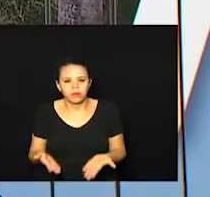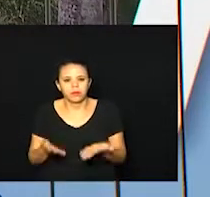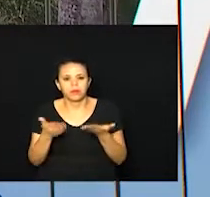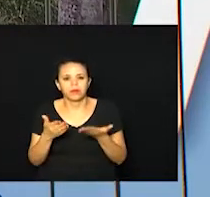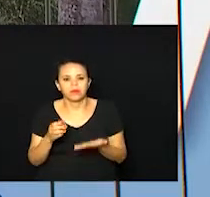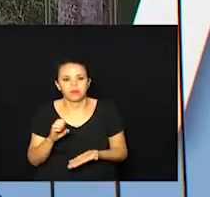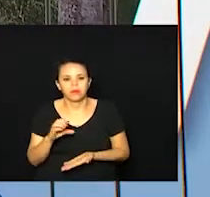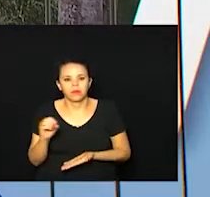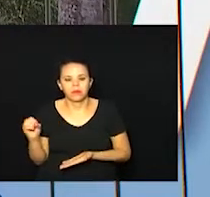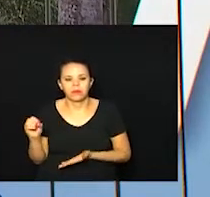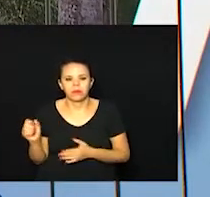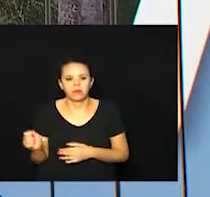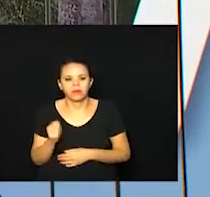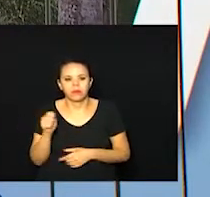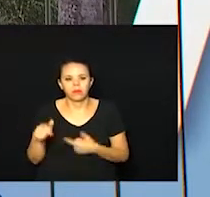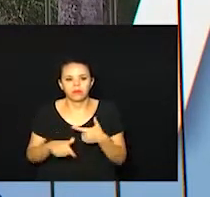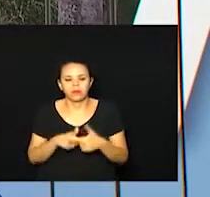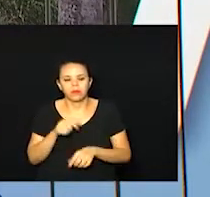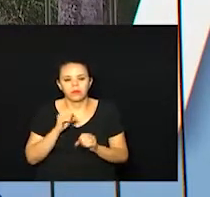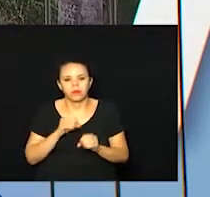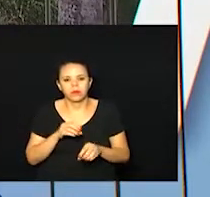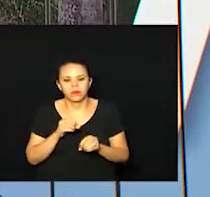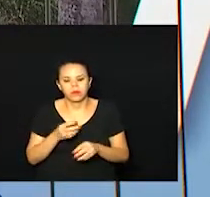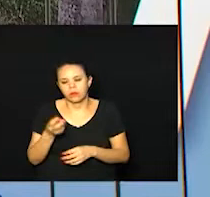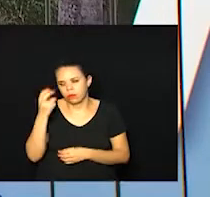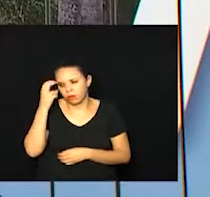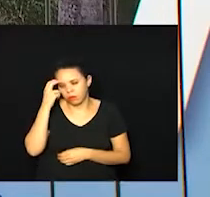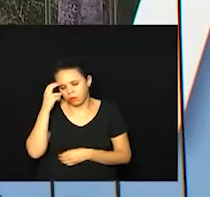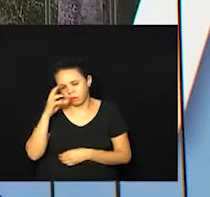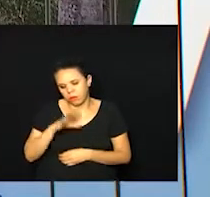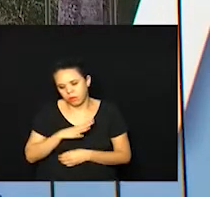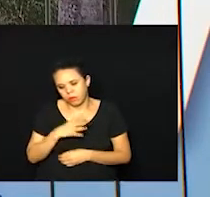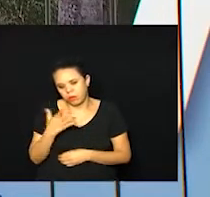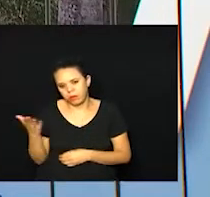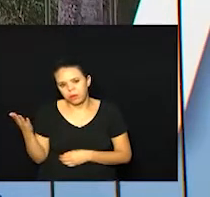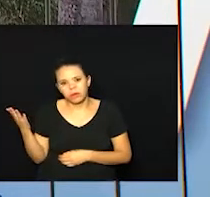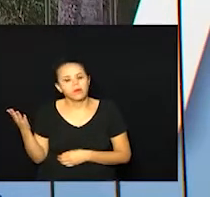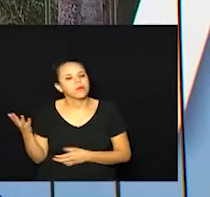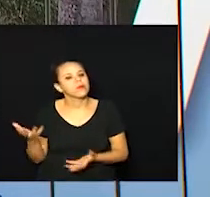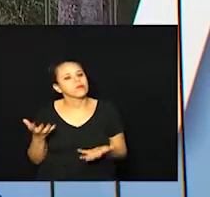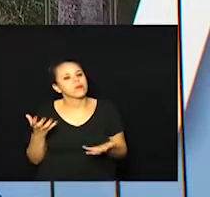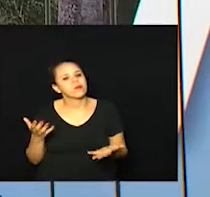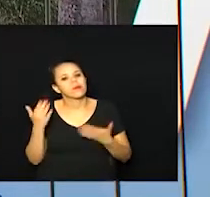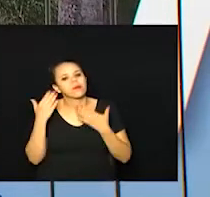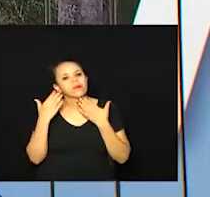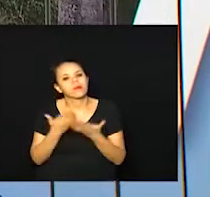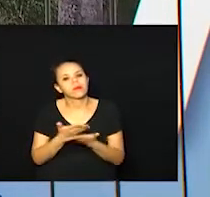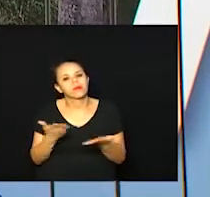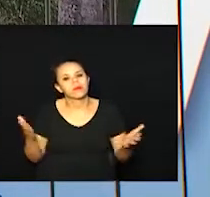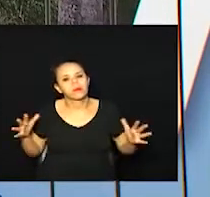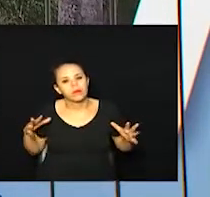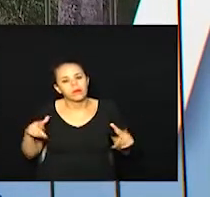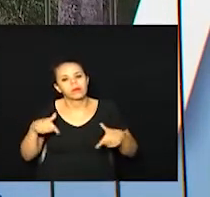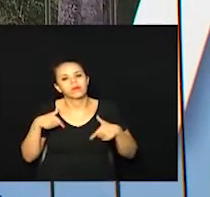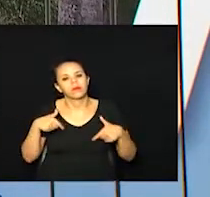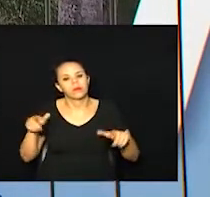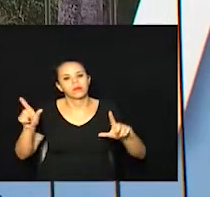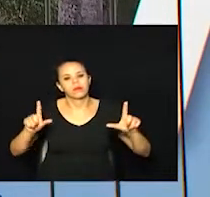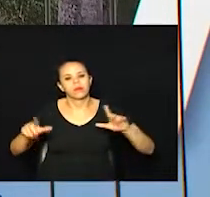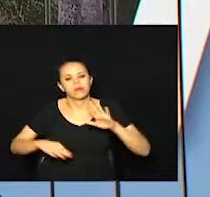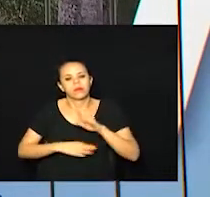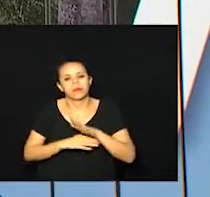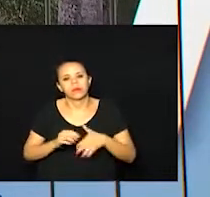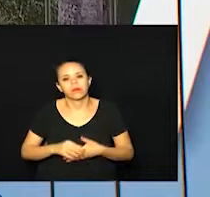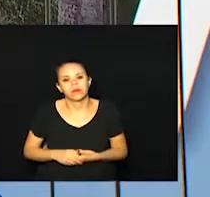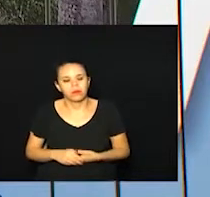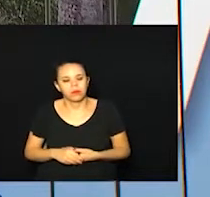Ecos, uma associação que trabalha com educação, cultura aí na cidade. E a gente quer agradecer aí todo o empenho da TV Câmara aqui